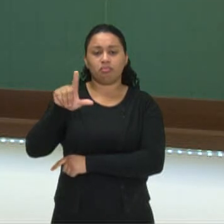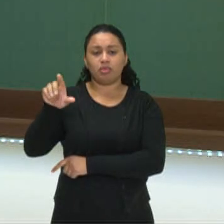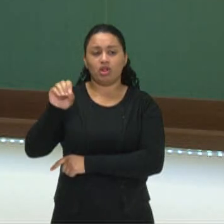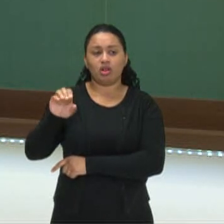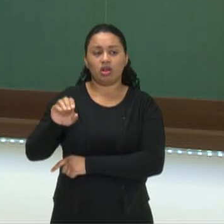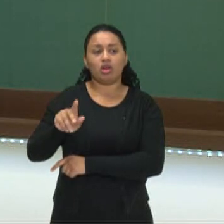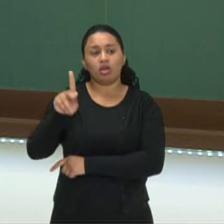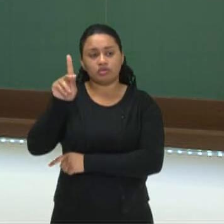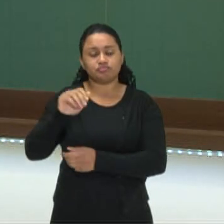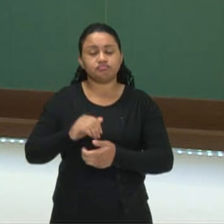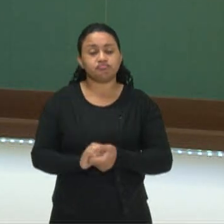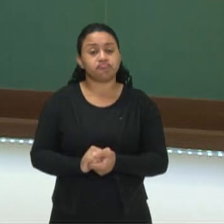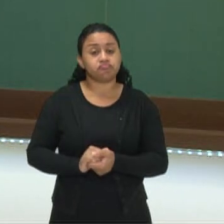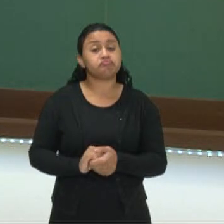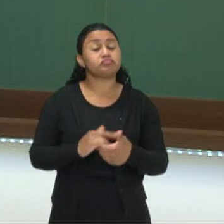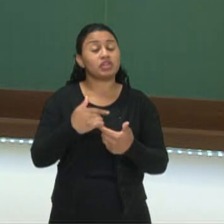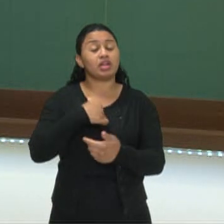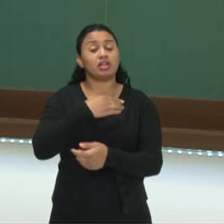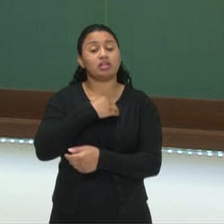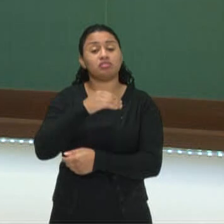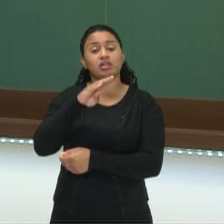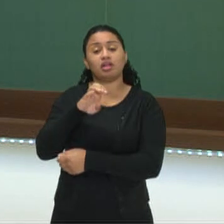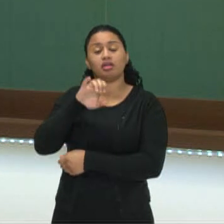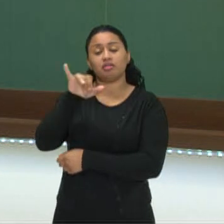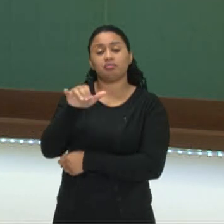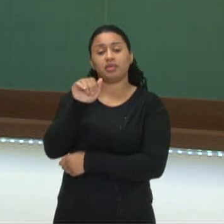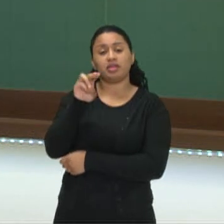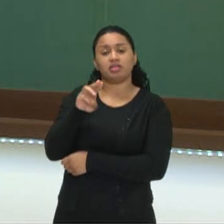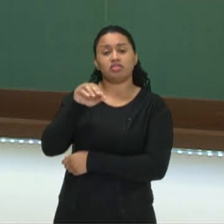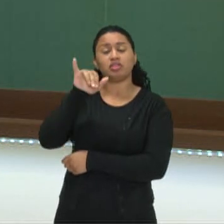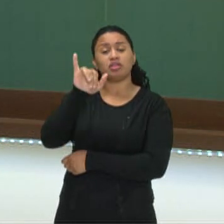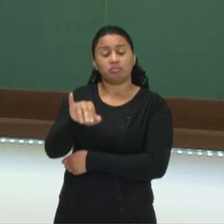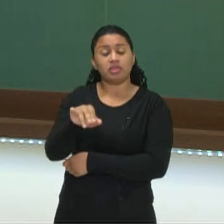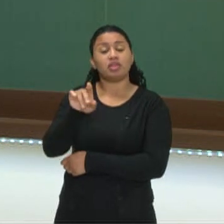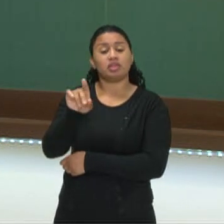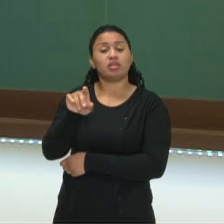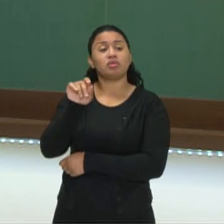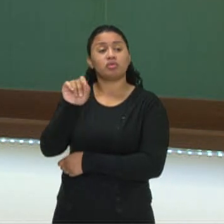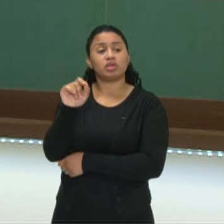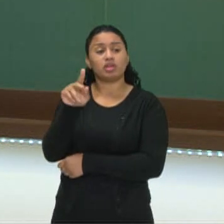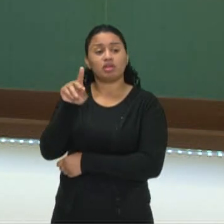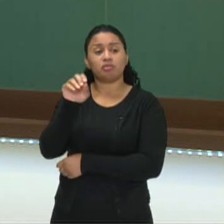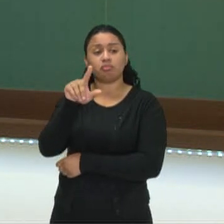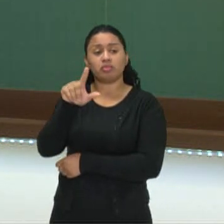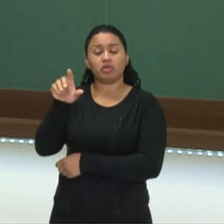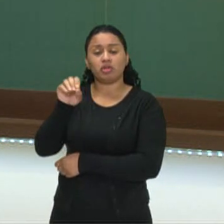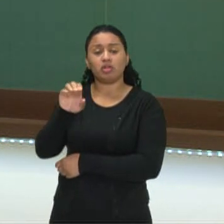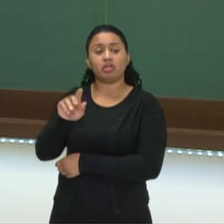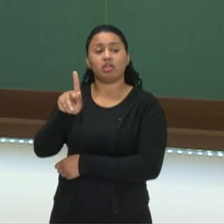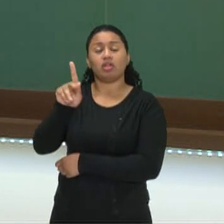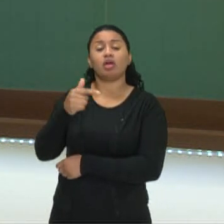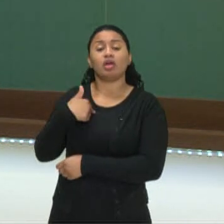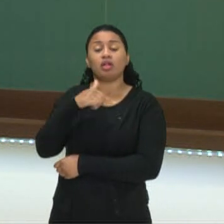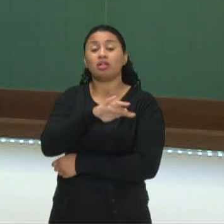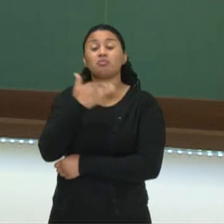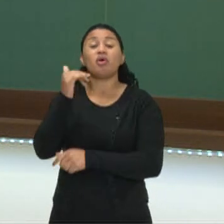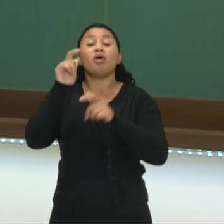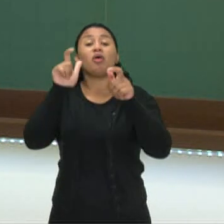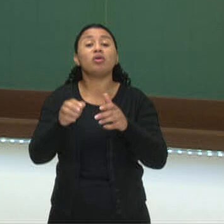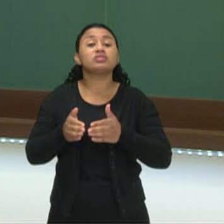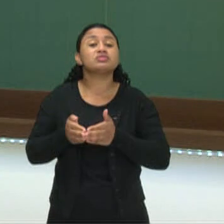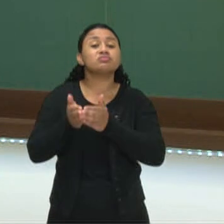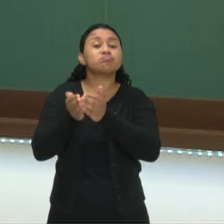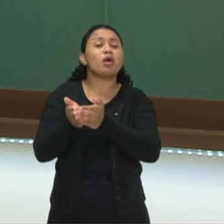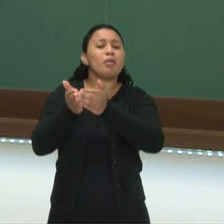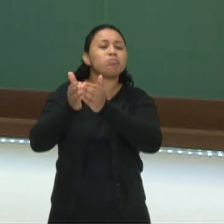era filha de Benjamin Guggenheim. Benjamin Guggenheim era um rico industrial, uma das famílias mais ricas que tinha nos Estados Unidos. Ele morre no naufrágio do Titanic de